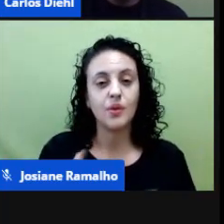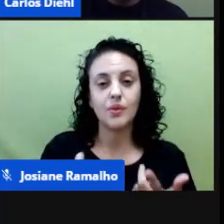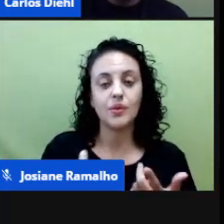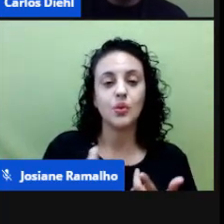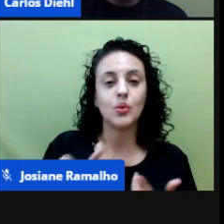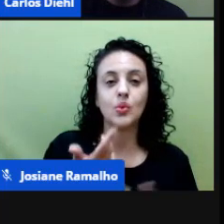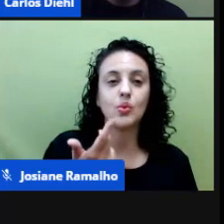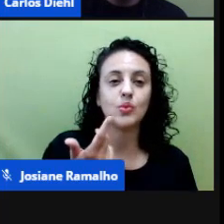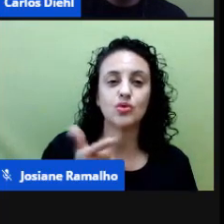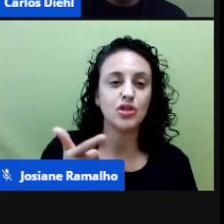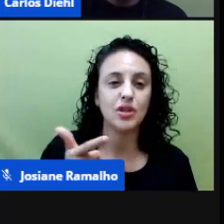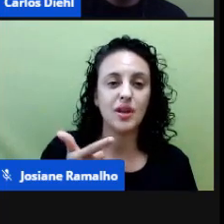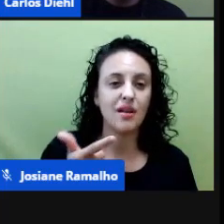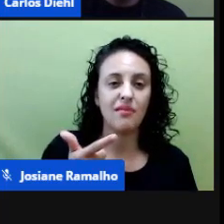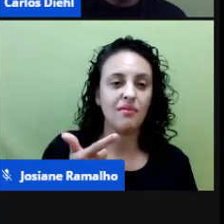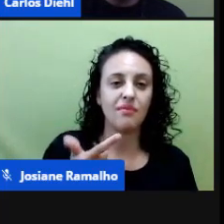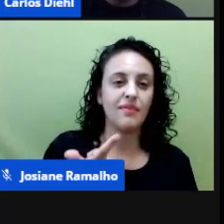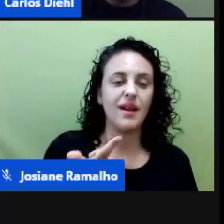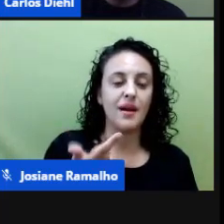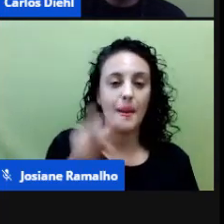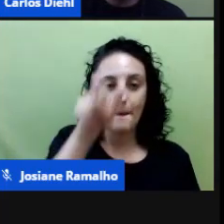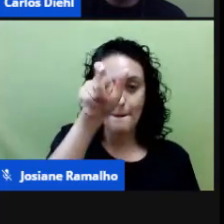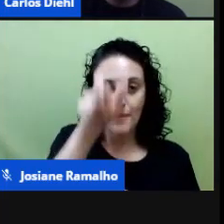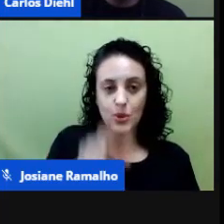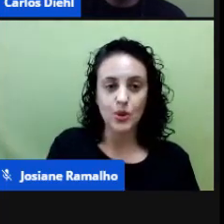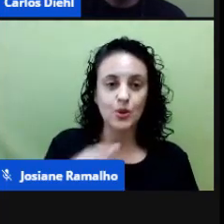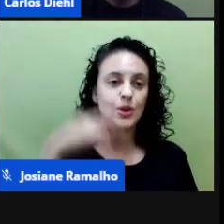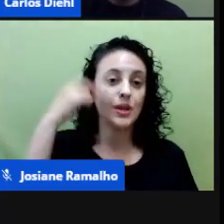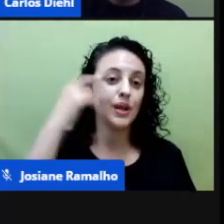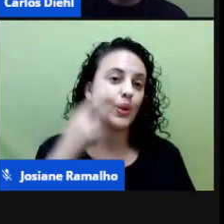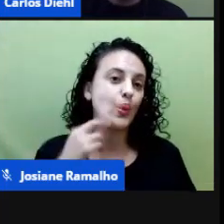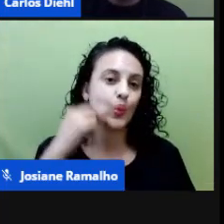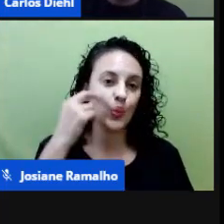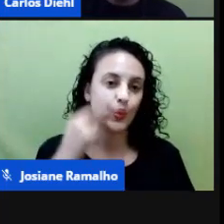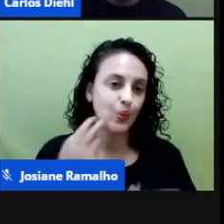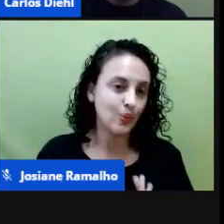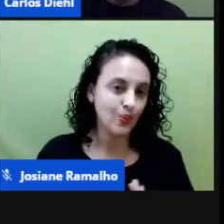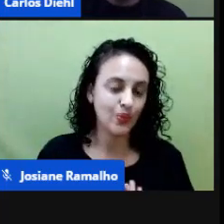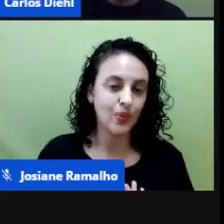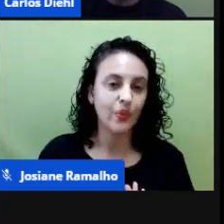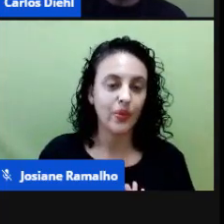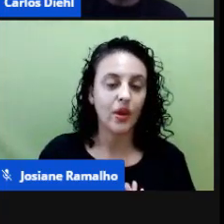Otero, algumas exceções, dificilmente você tinha um lugar para o negro. E aqui